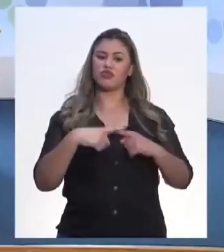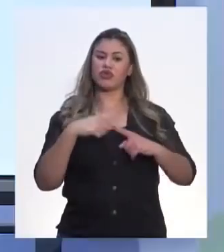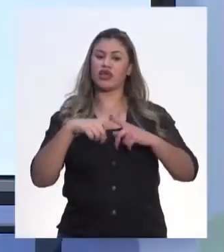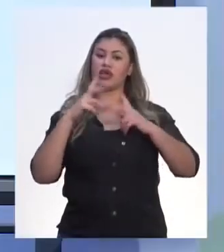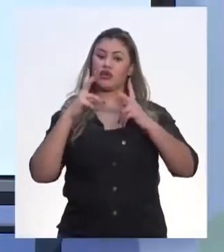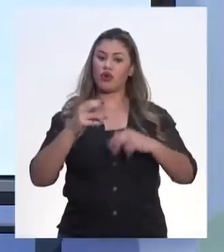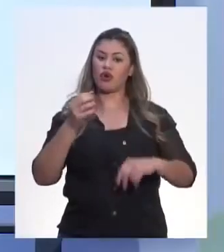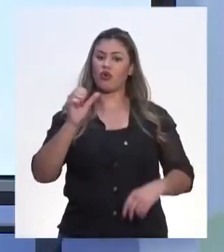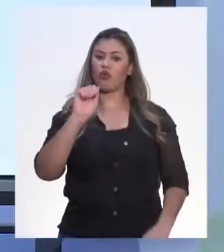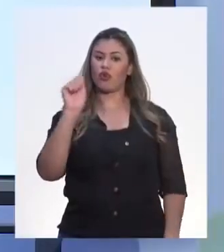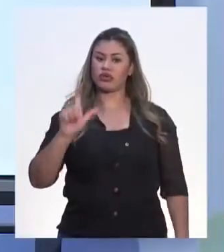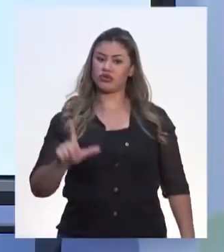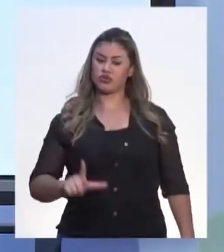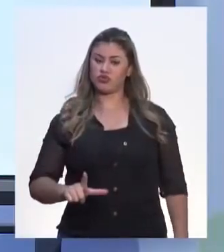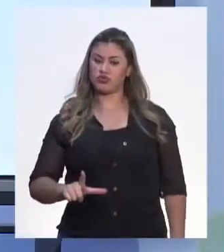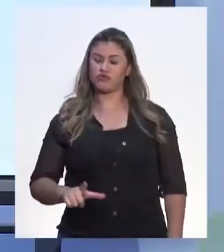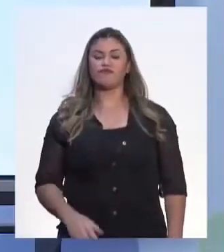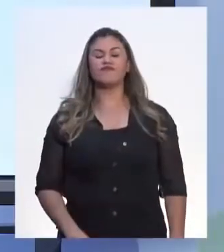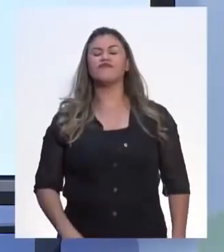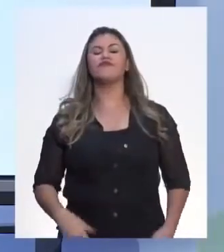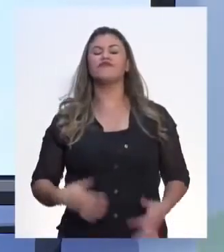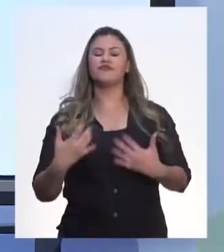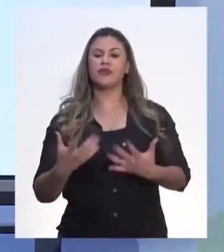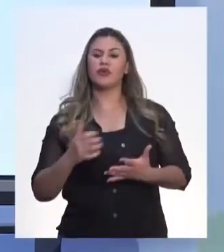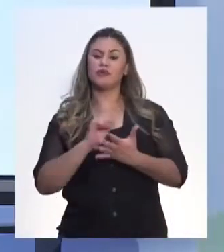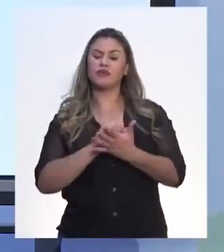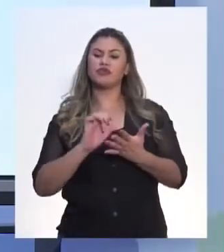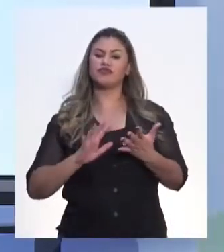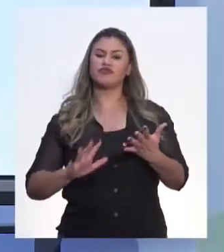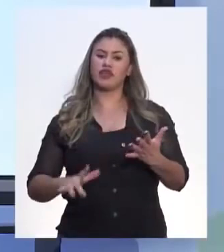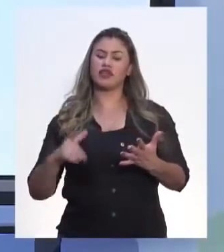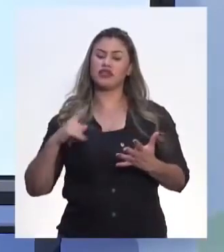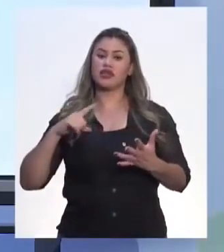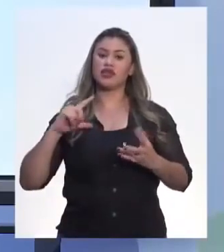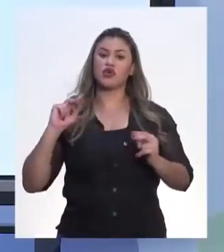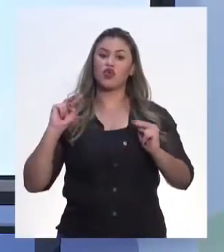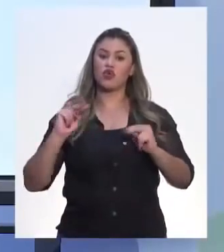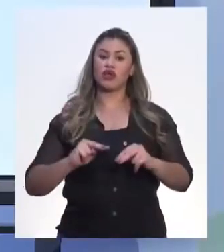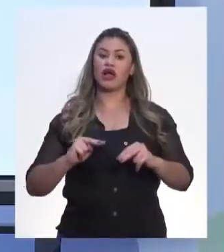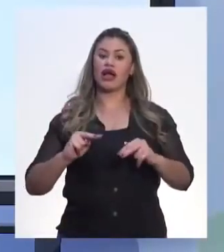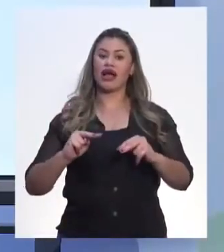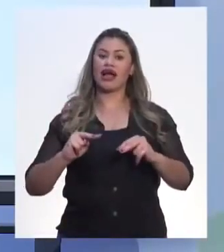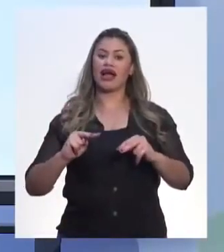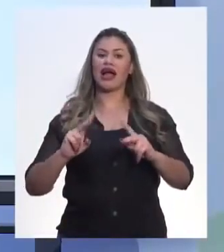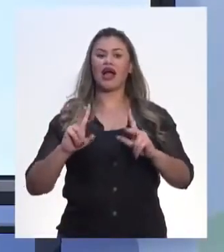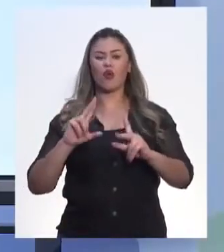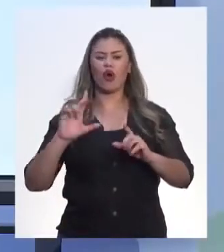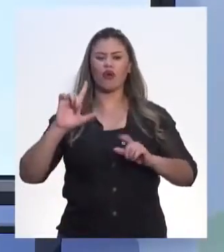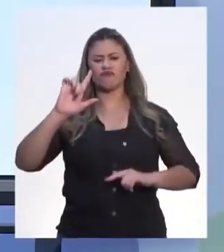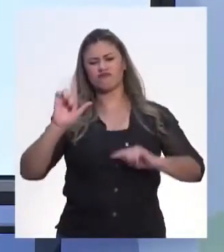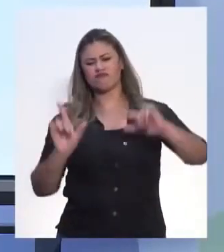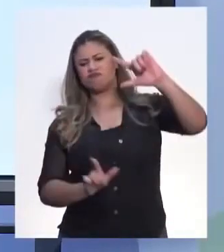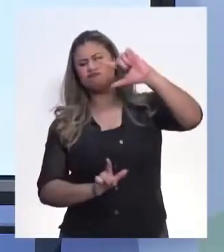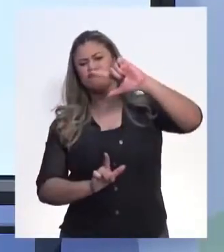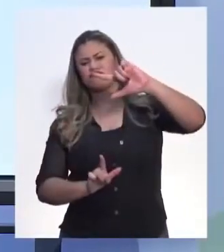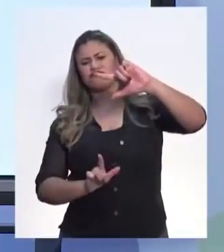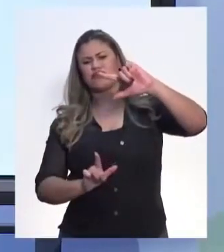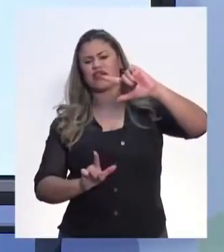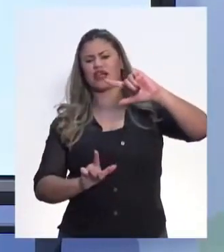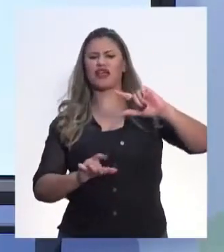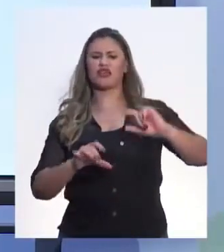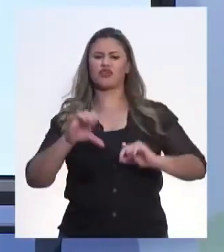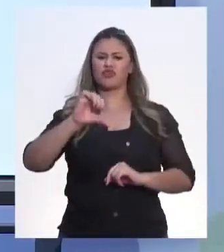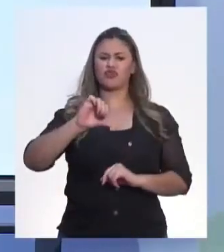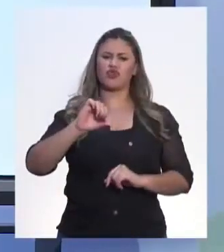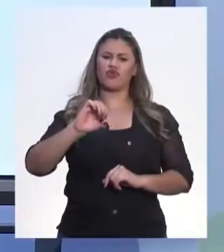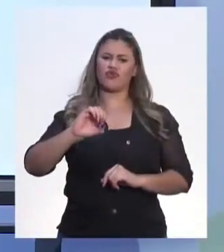Para esse exercício aí, para essa questão, eu tenho que olhar ele como se virasse, né, Ale? Eu virasse ele em